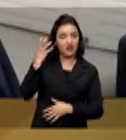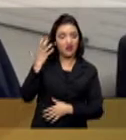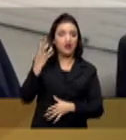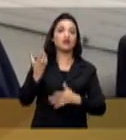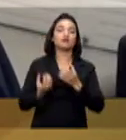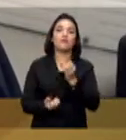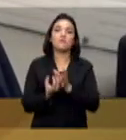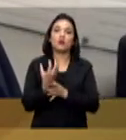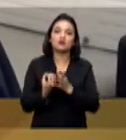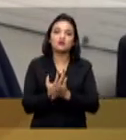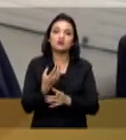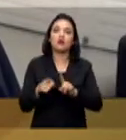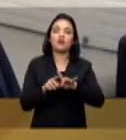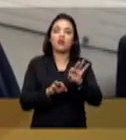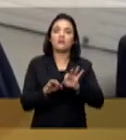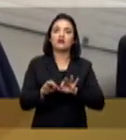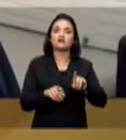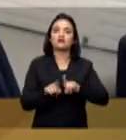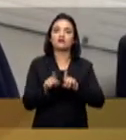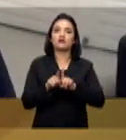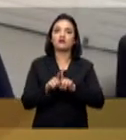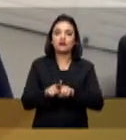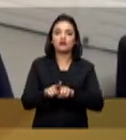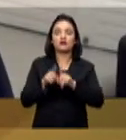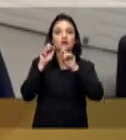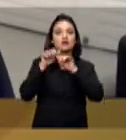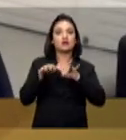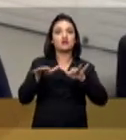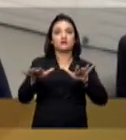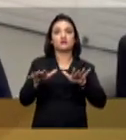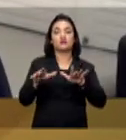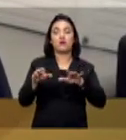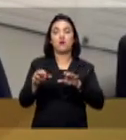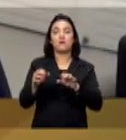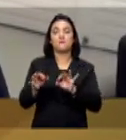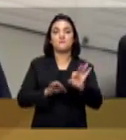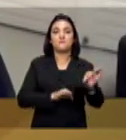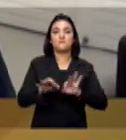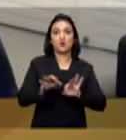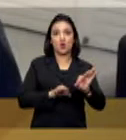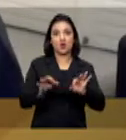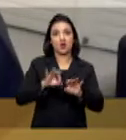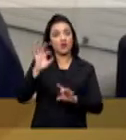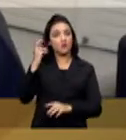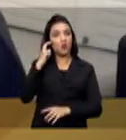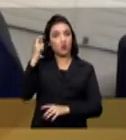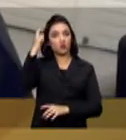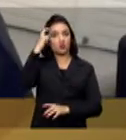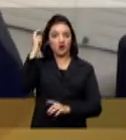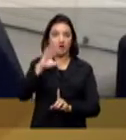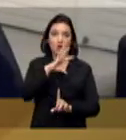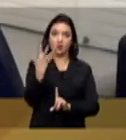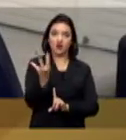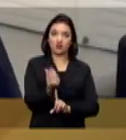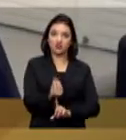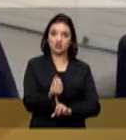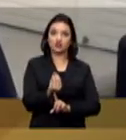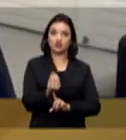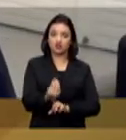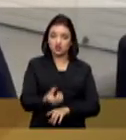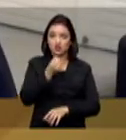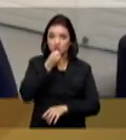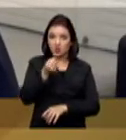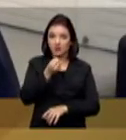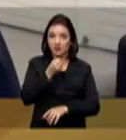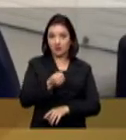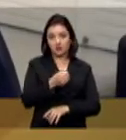e na transmissão de programas culturais, artísticos e jornalísticos locais. Ministro Luiz Fux, presidente da STF. A minha tese vai mais ou menos